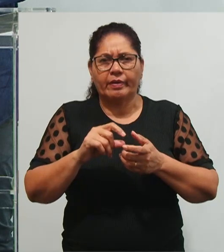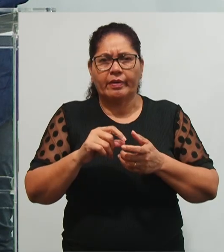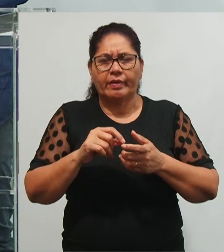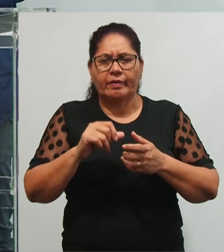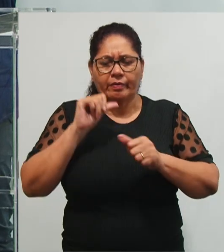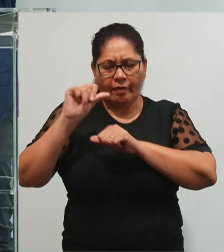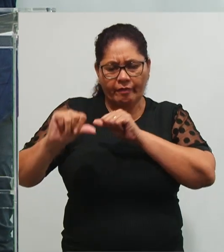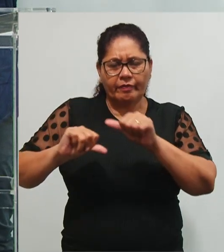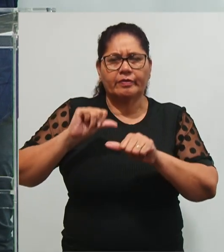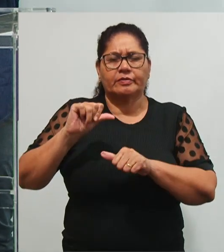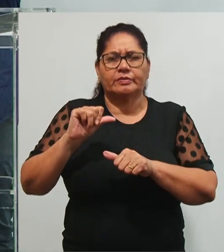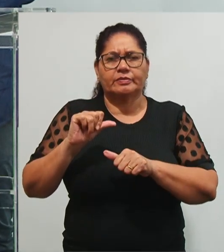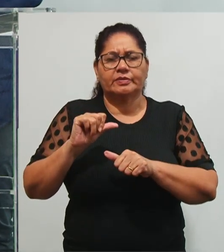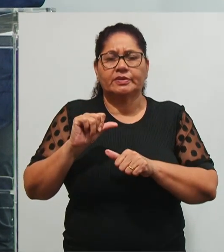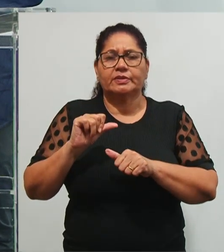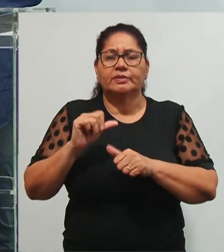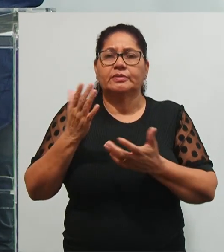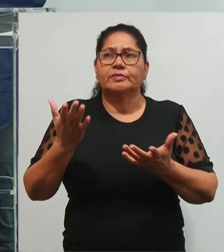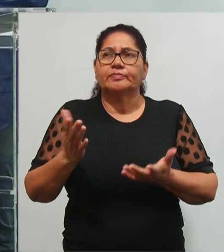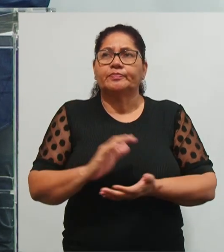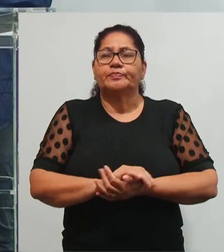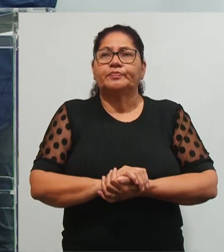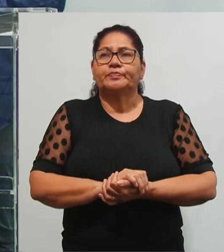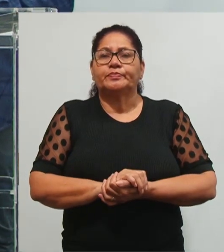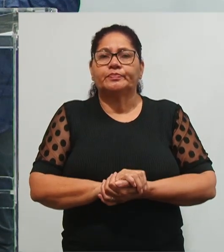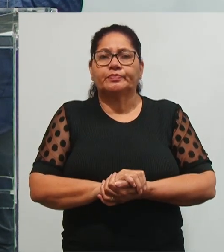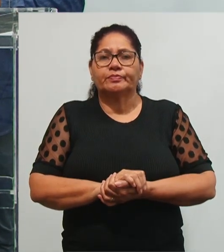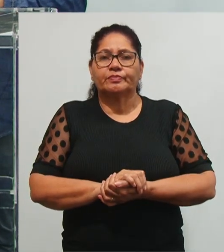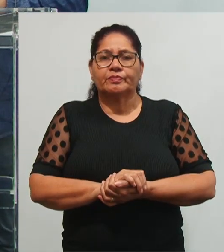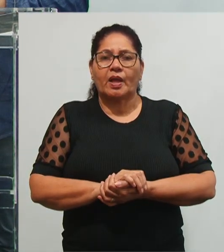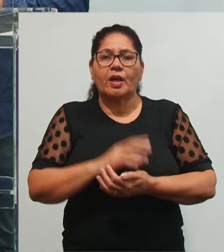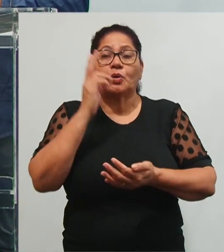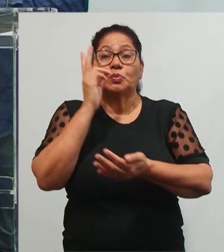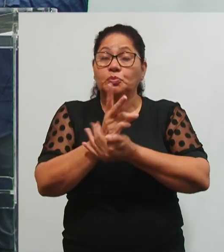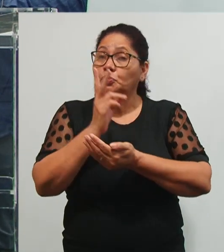serem executados, avaliados. E aí,